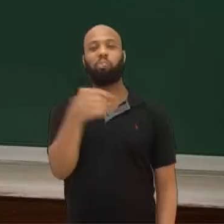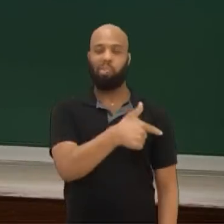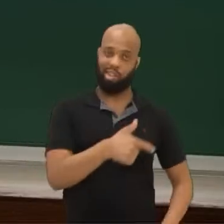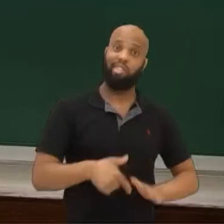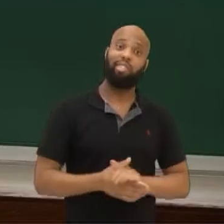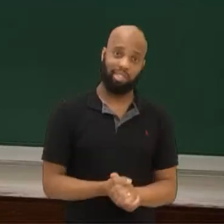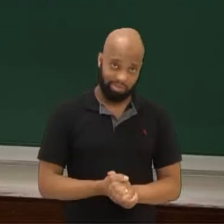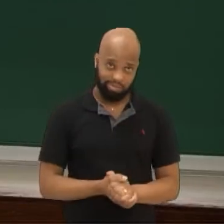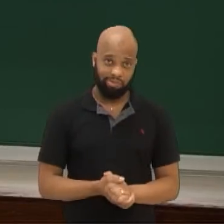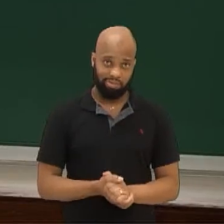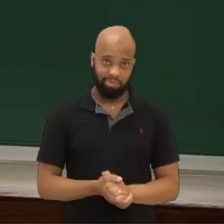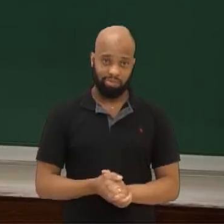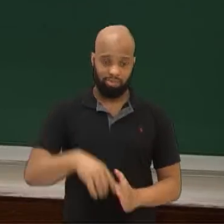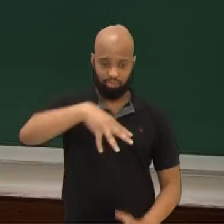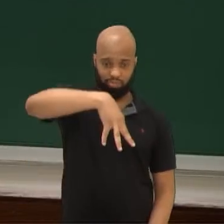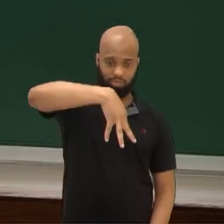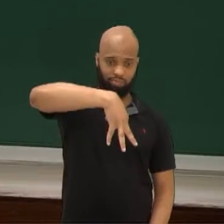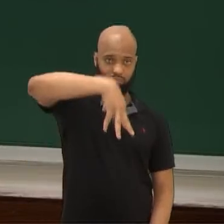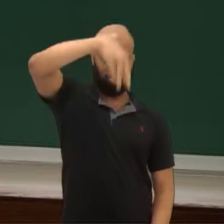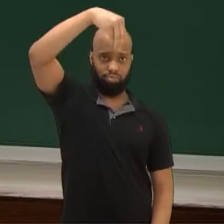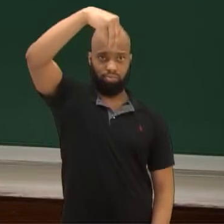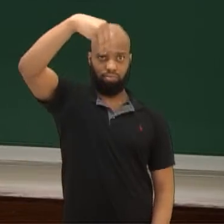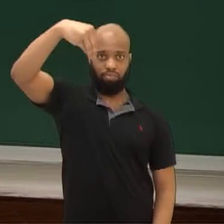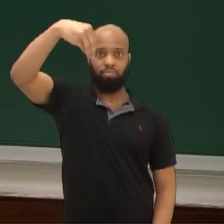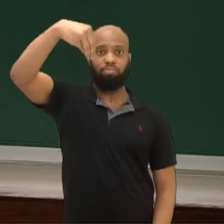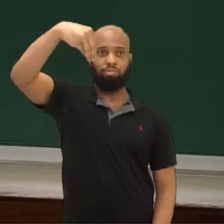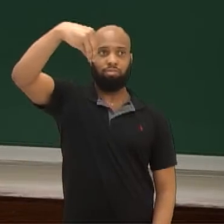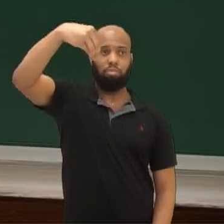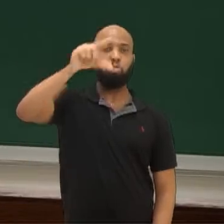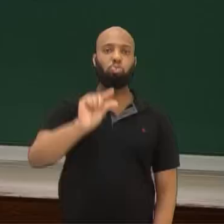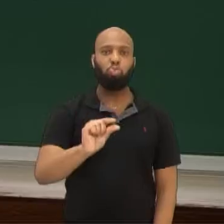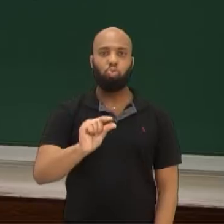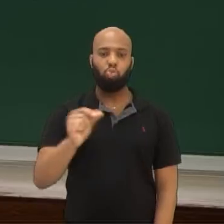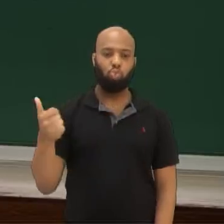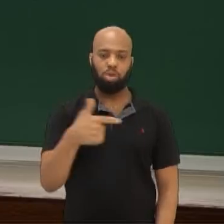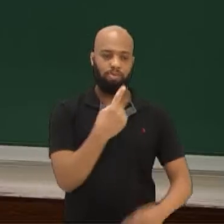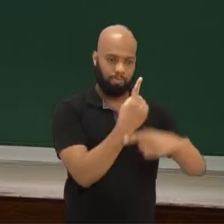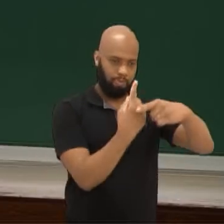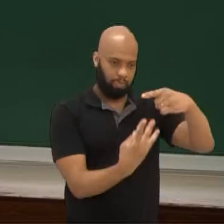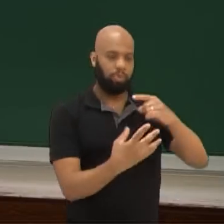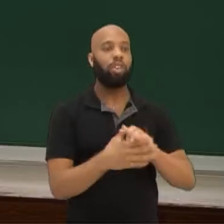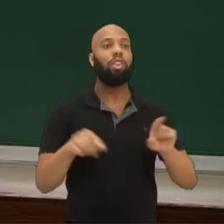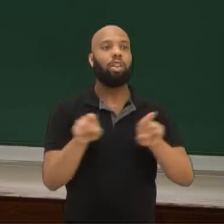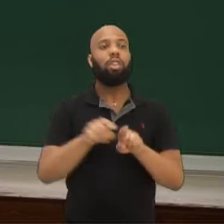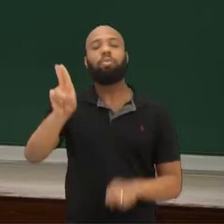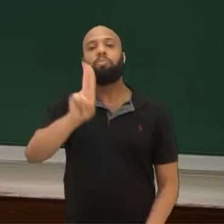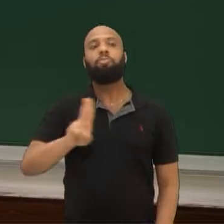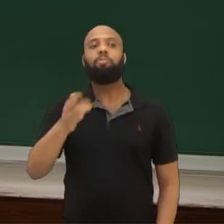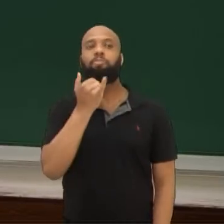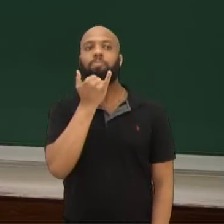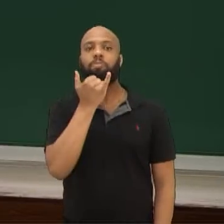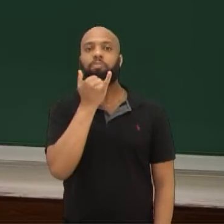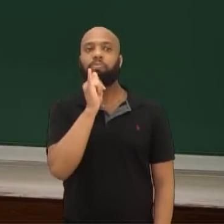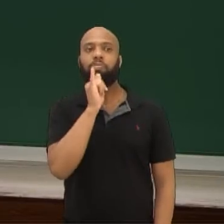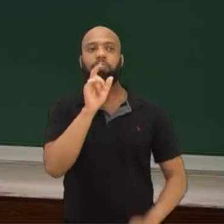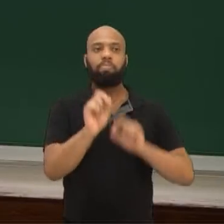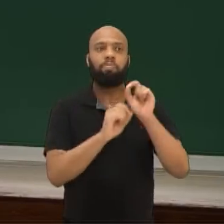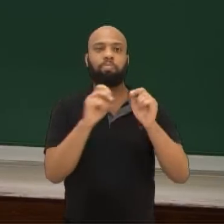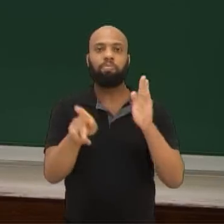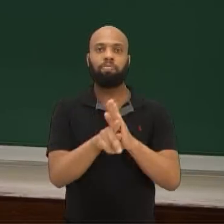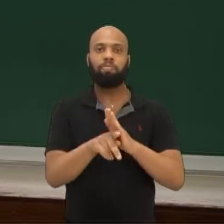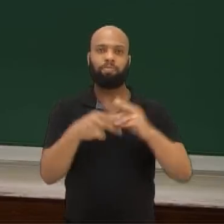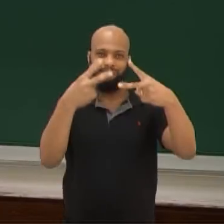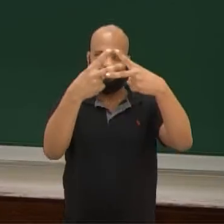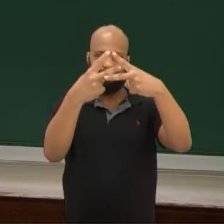é menor, né? Menor que 1/4 da volta, essa torre. E outra coisa que a professora utilizou também como exemplo é essa placa de